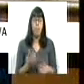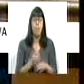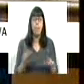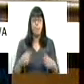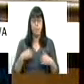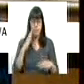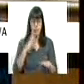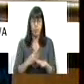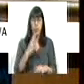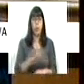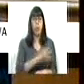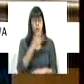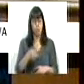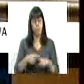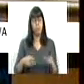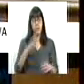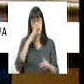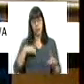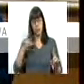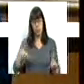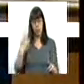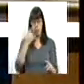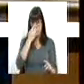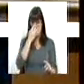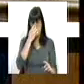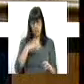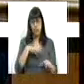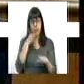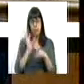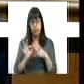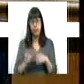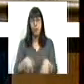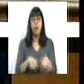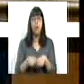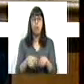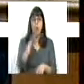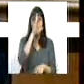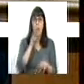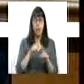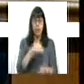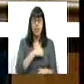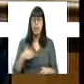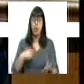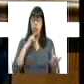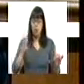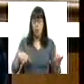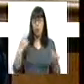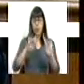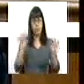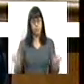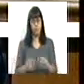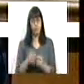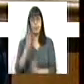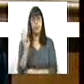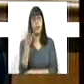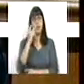Porque nós, nos últimos 4 anos e meio, se tivéssemos que descrever a política do Governo para a saúde, nós podíamos sintetizá-lo